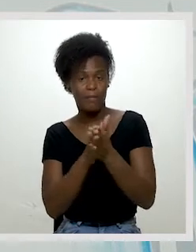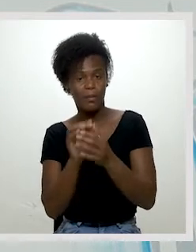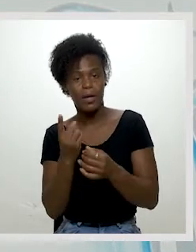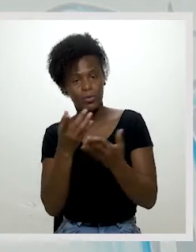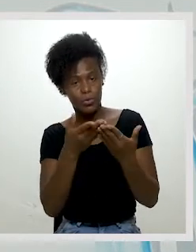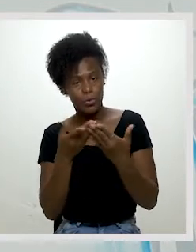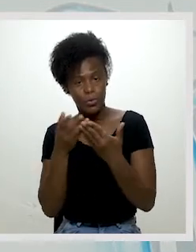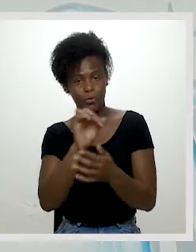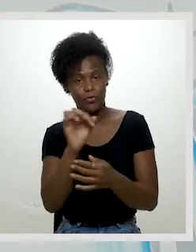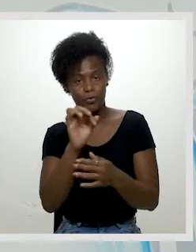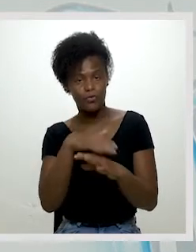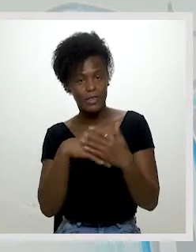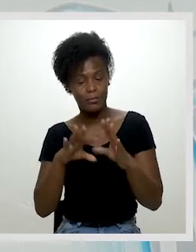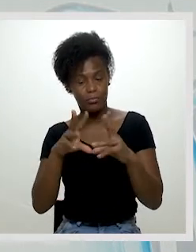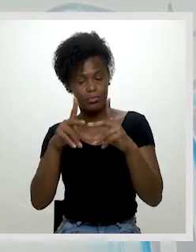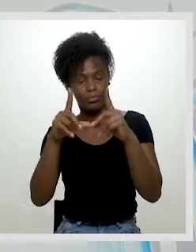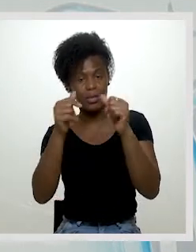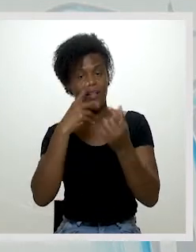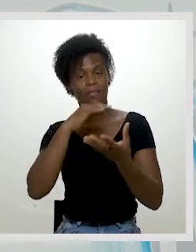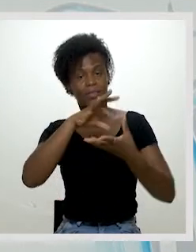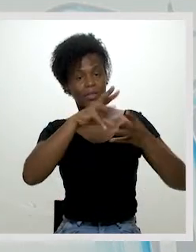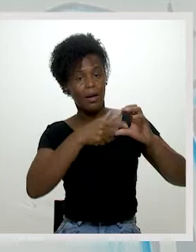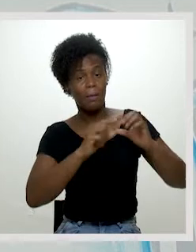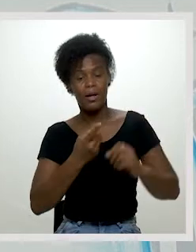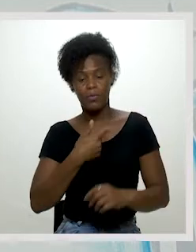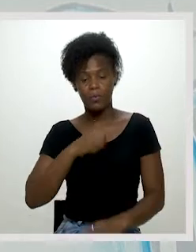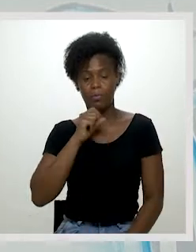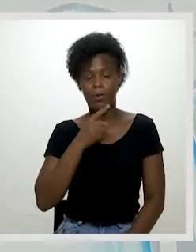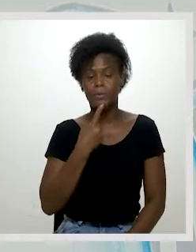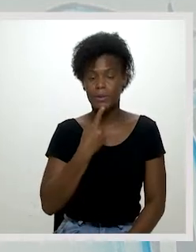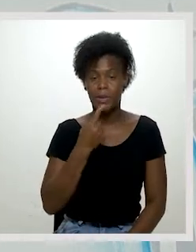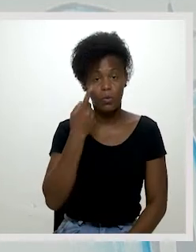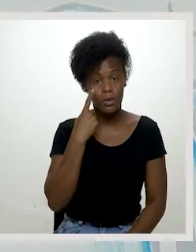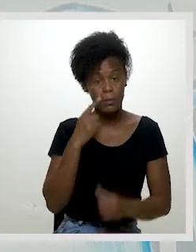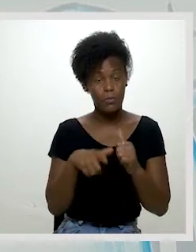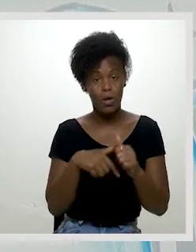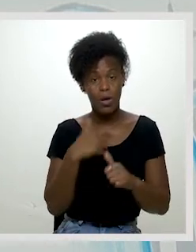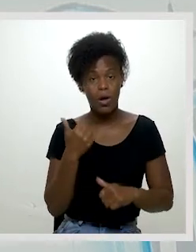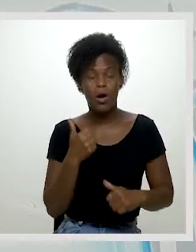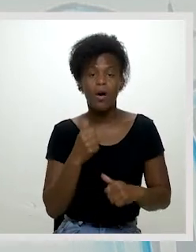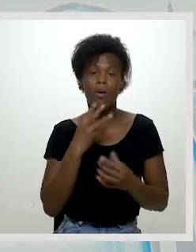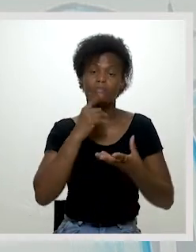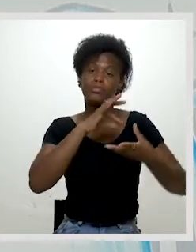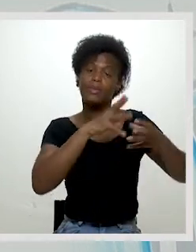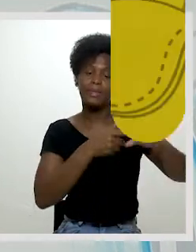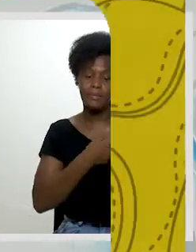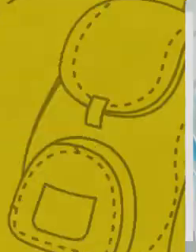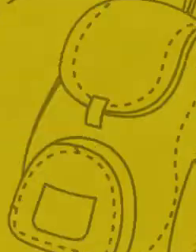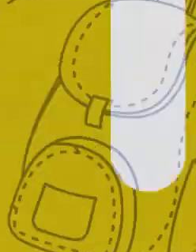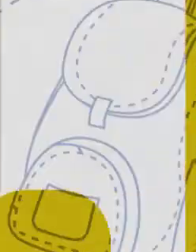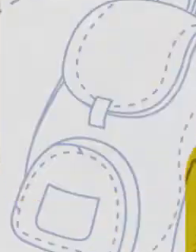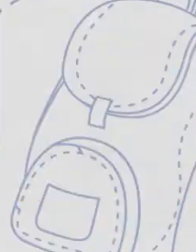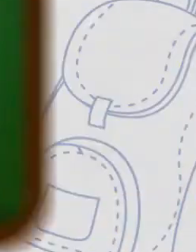fazer o estudo da evolução da Terra, para podermos entender, conhecer melhor o nosso planeta.